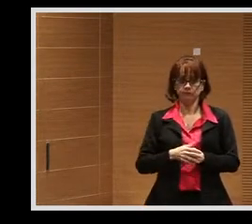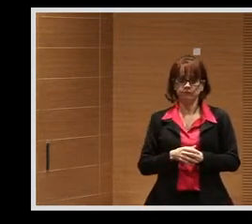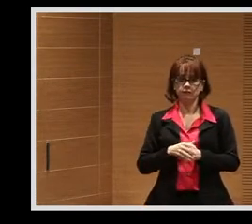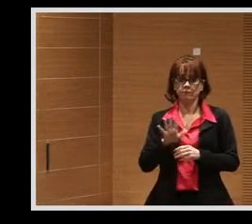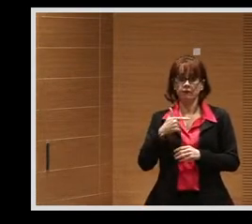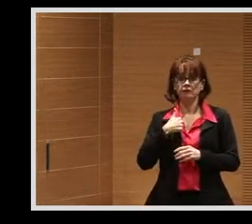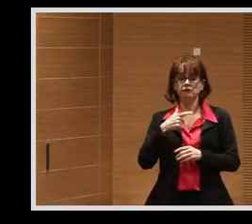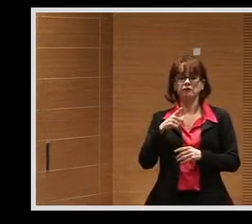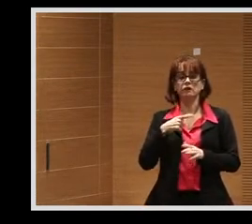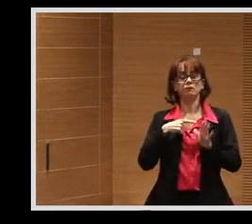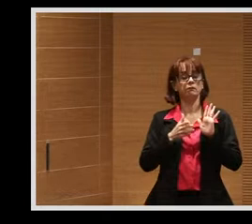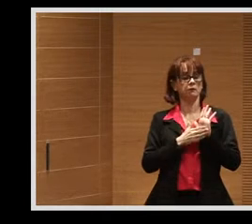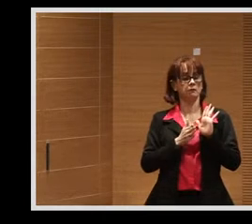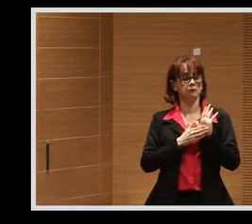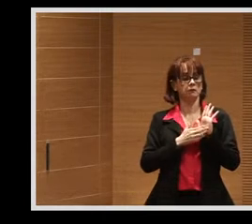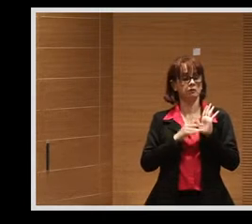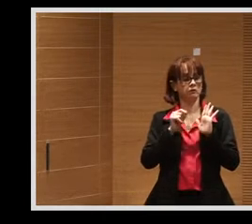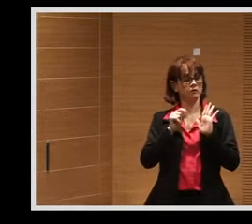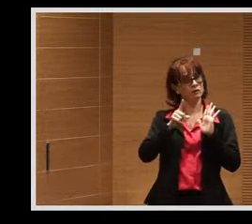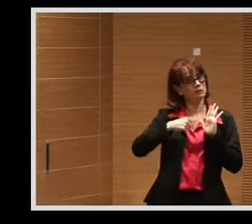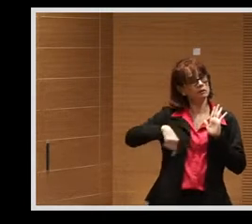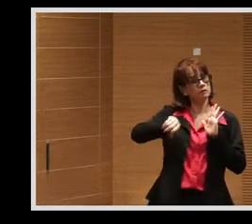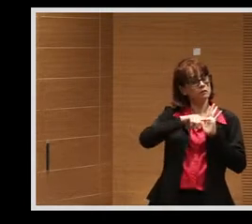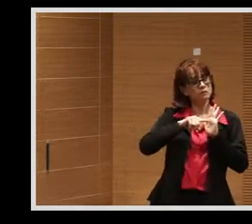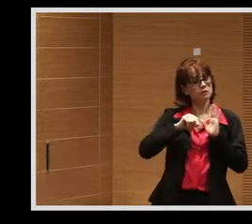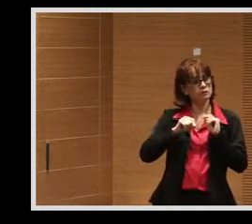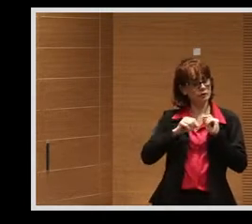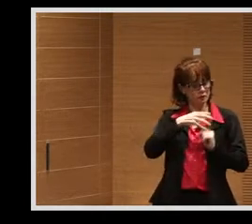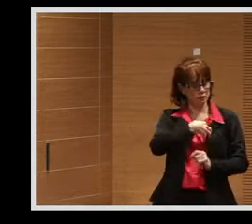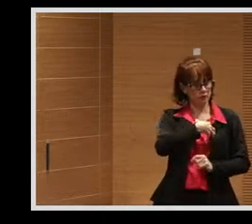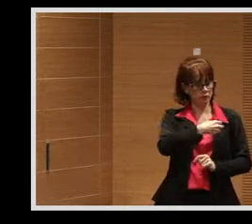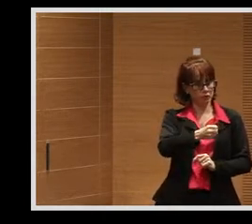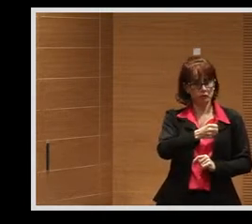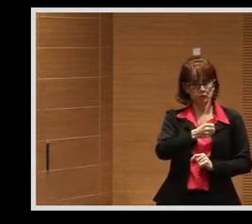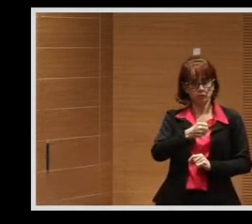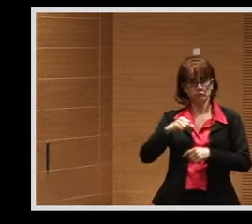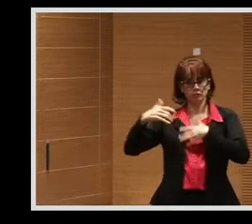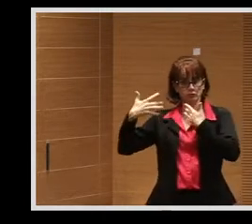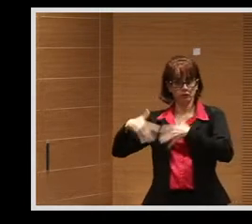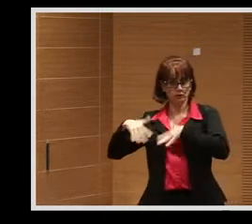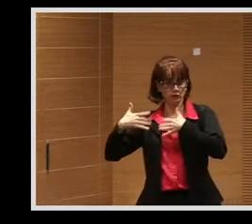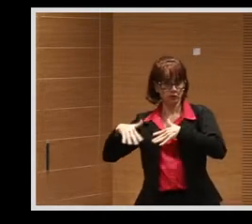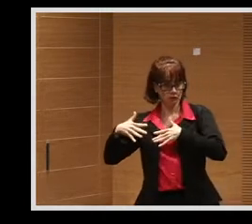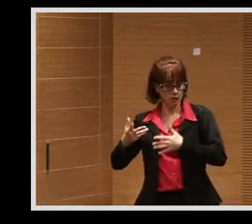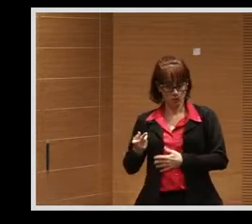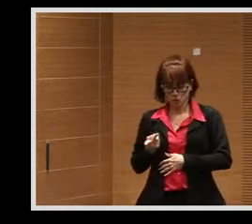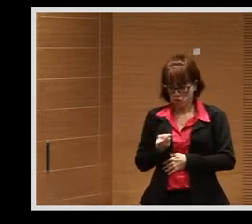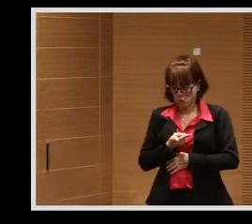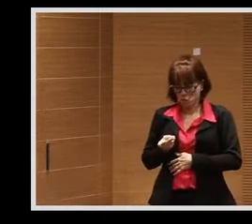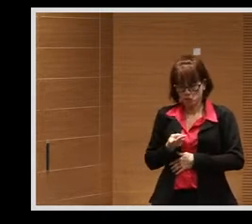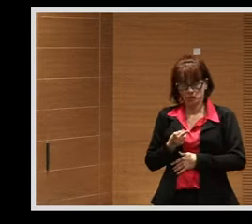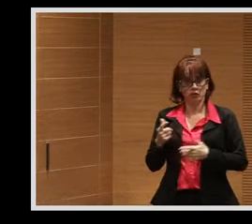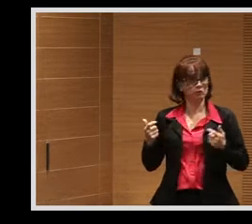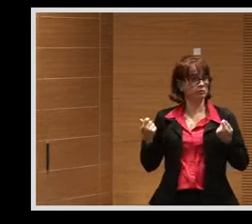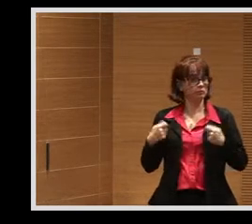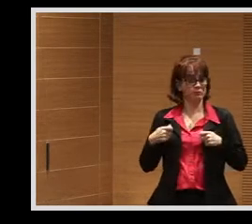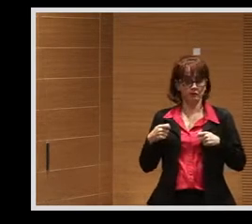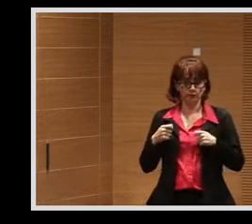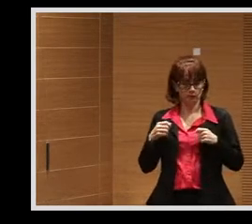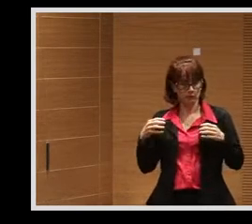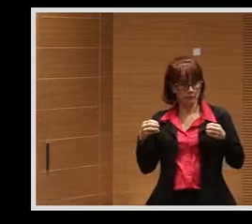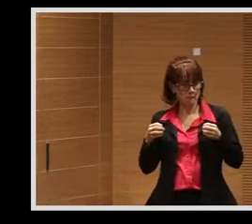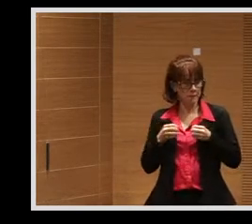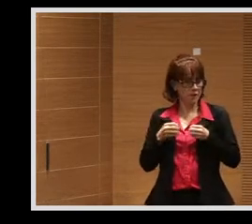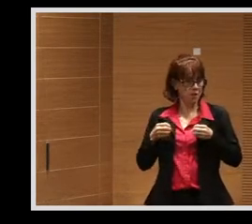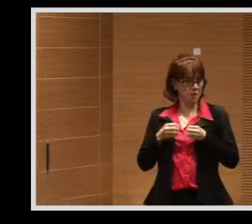eu tenho proposto que a gente aproxime suicídio de desespero. Para mim, o maior indicador de suicídio é desespero. Como é que a